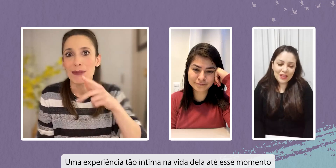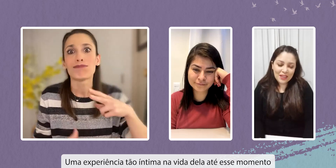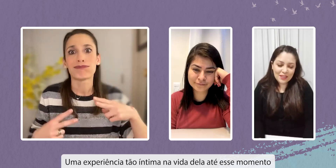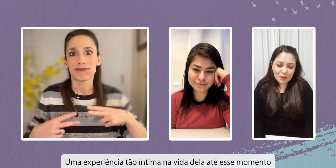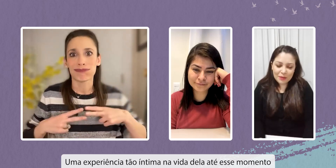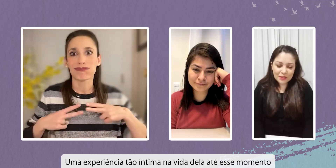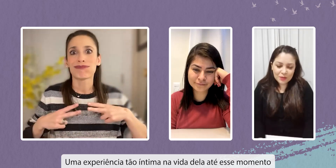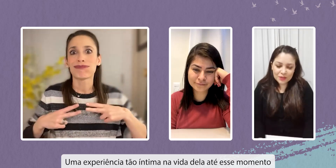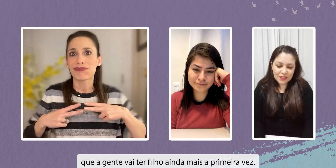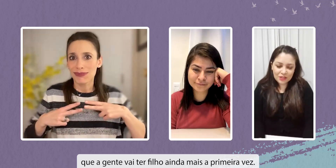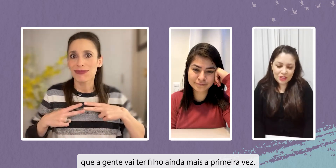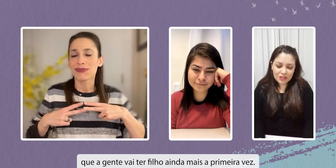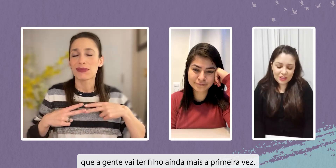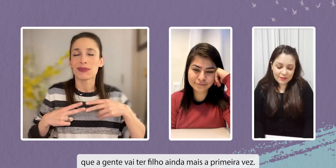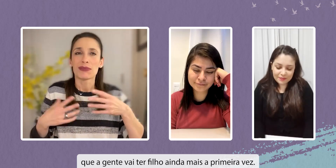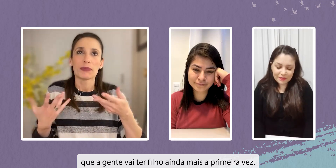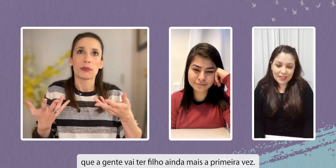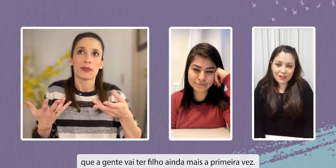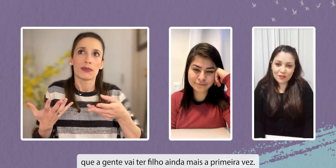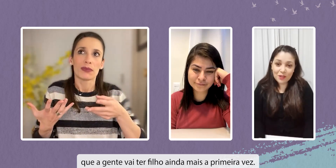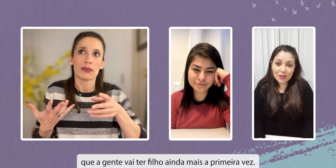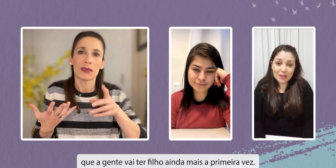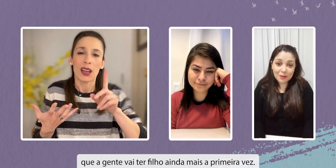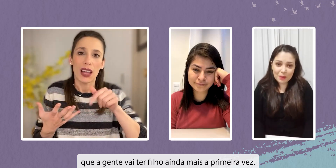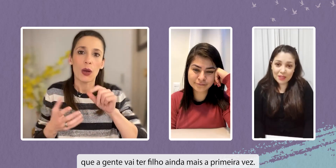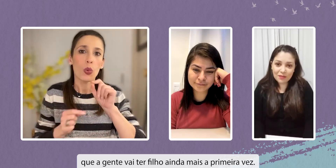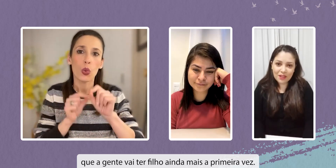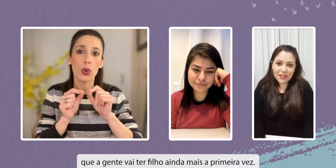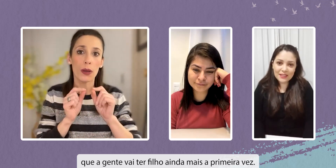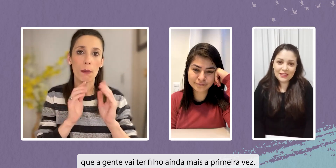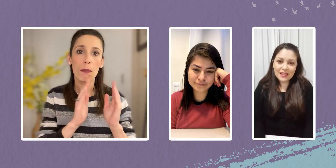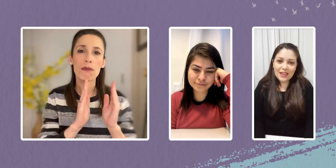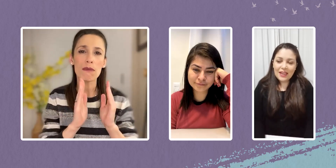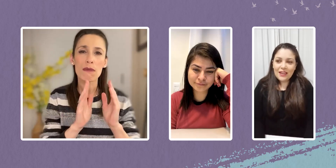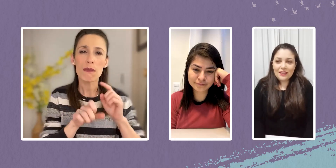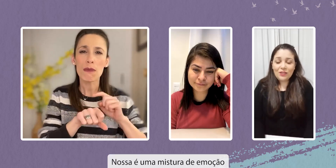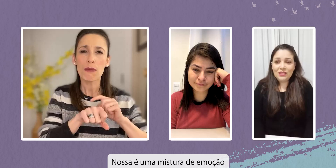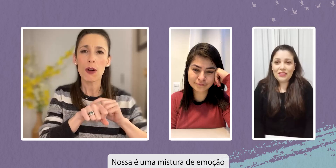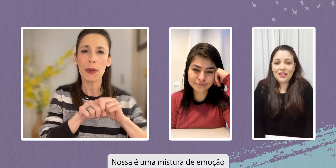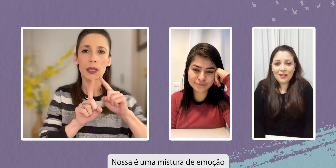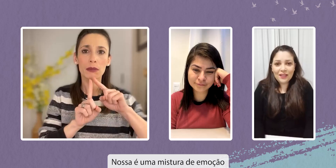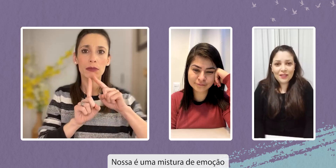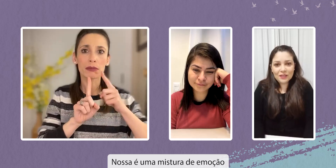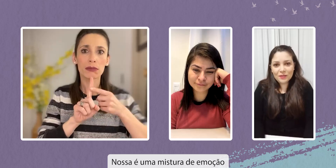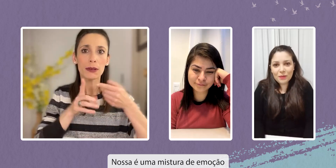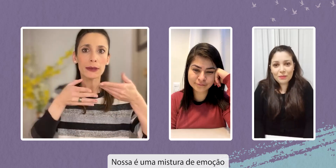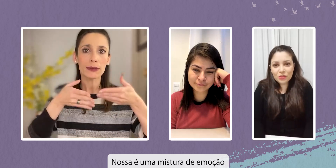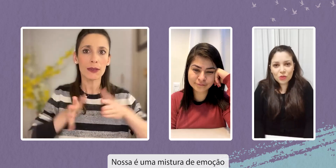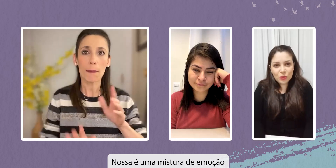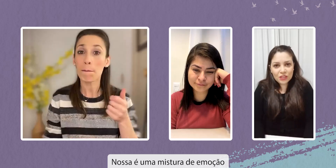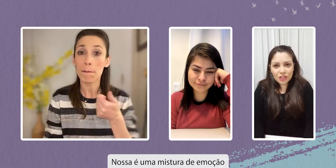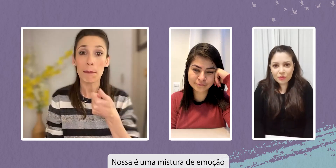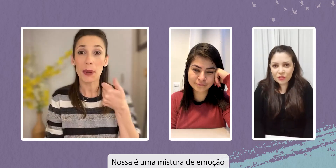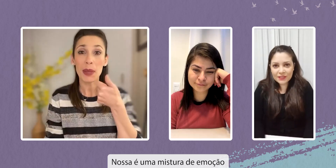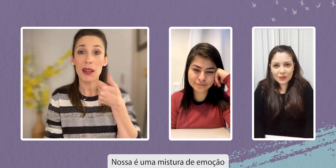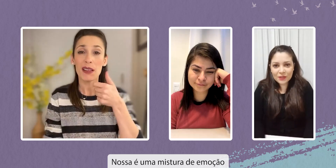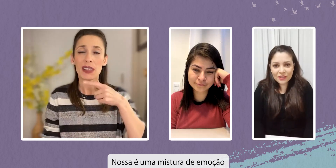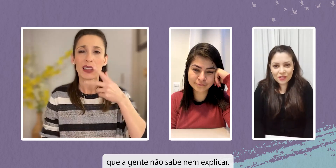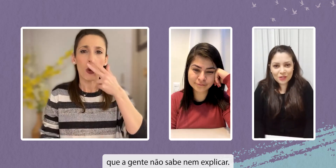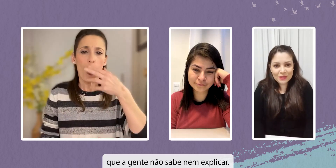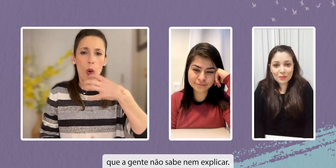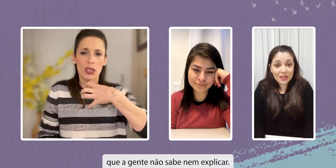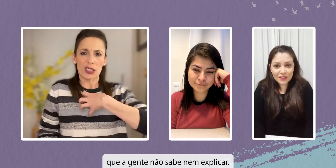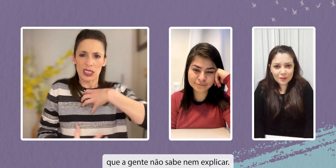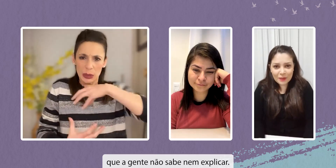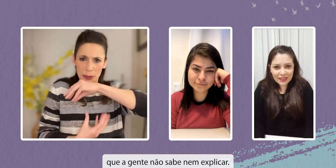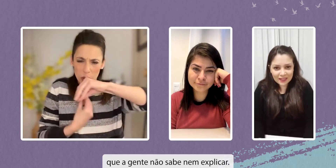algo. Esse momento que a gente vai ter filho, ainda mais a primeira vez, nossa, é uma mistura de emoção que a